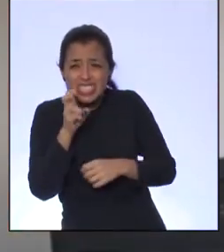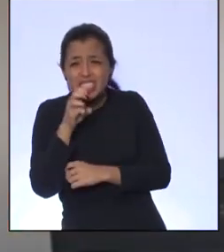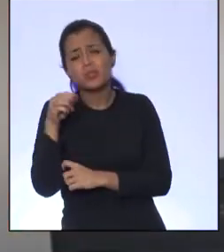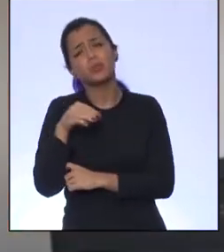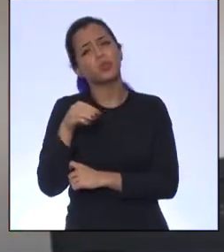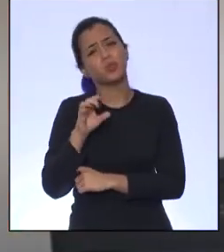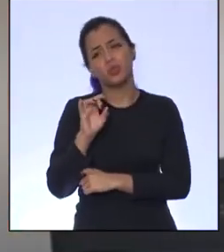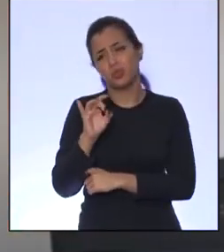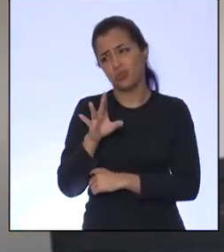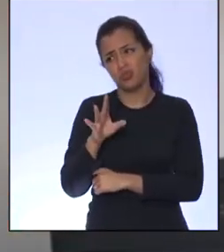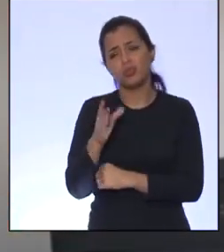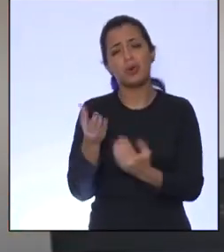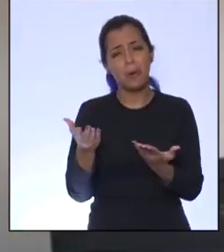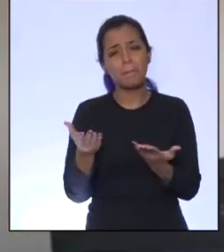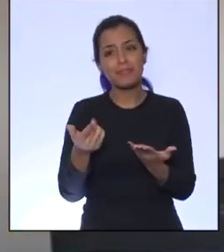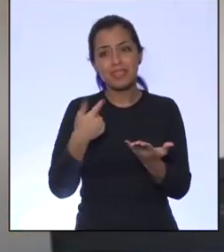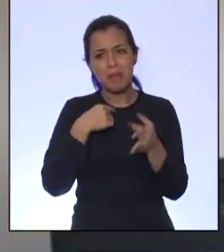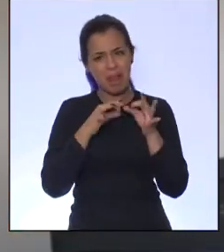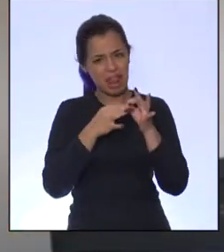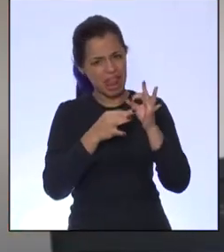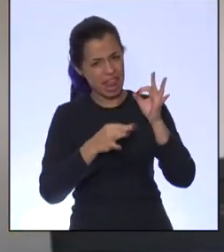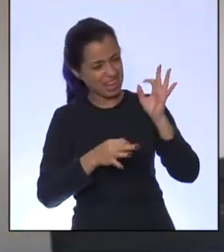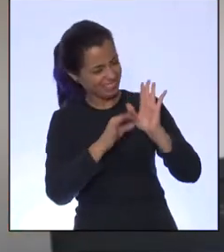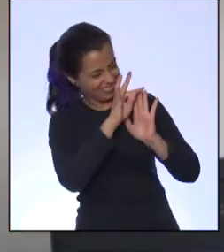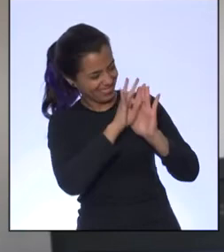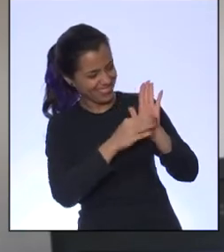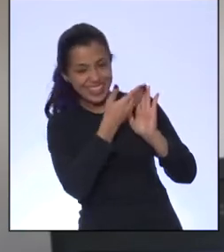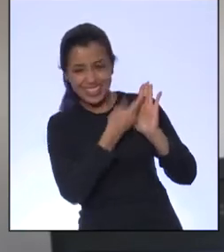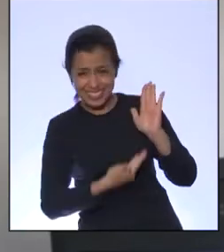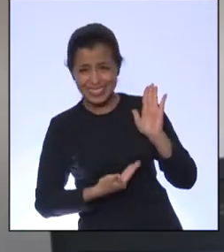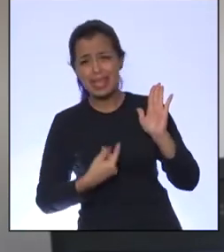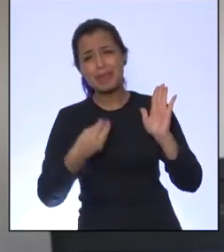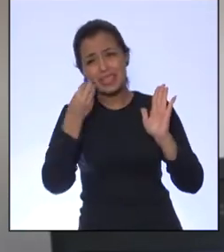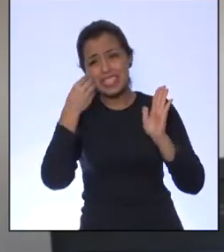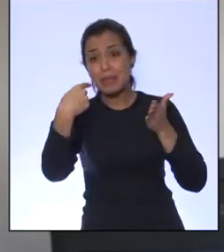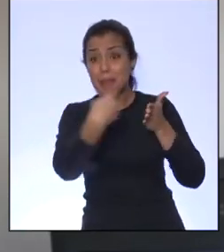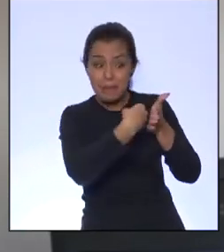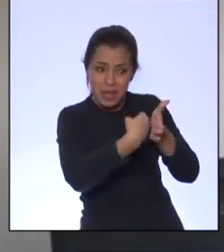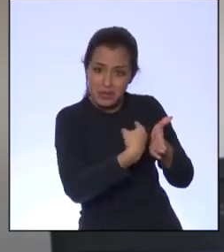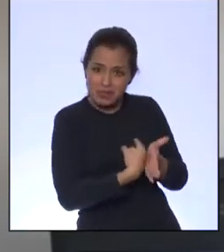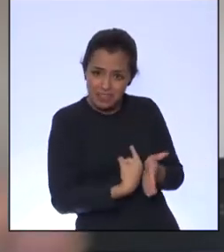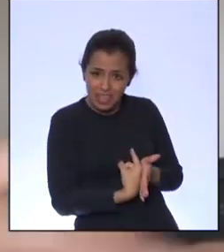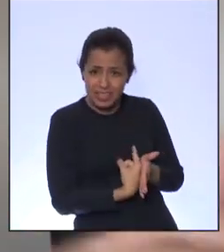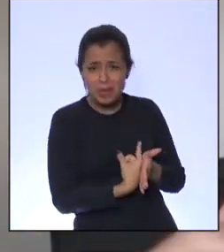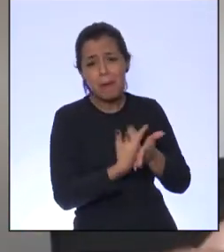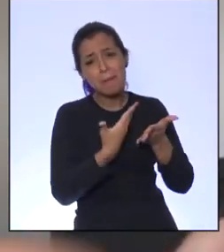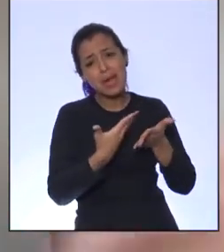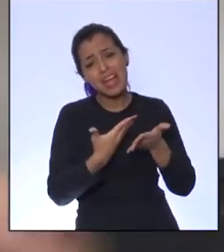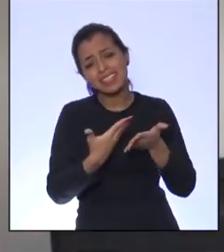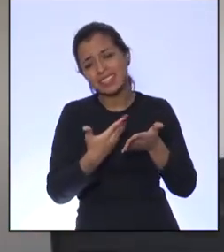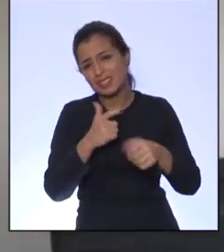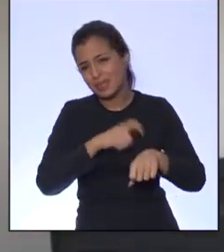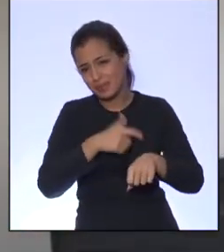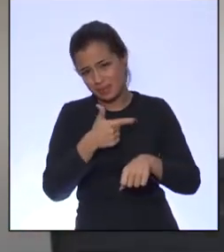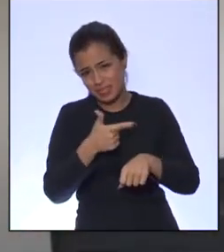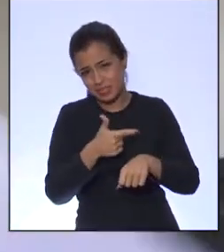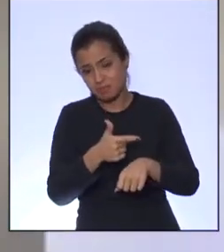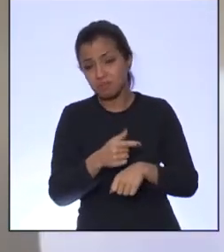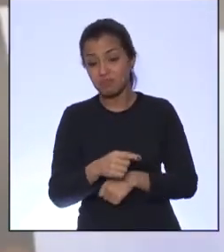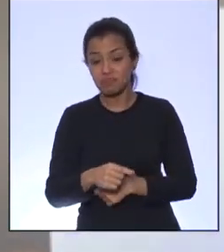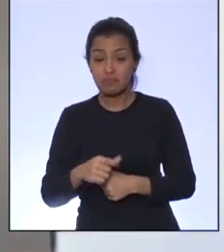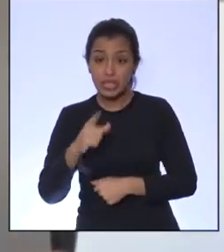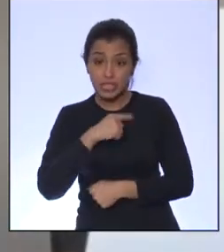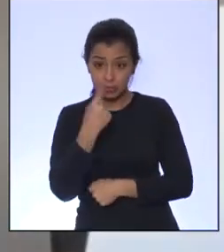só, e eu tinha recebido, inclusive, perguntas aqui, mas uma delas, a primeira que eu